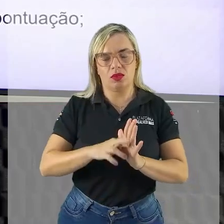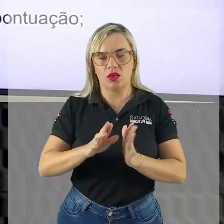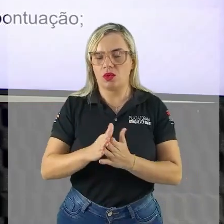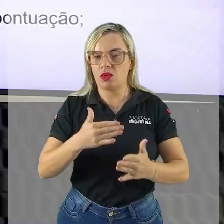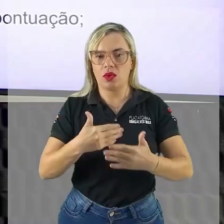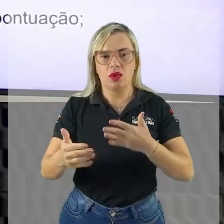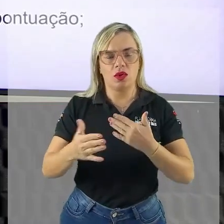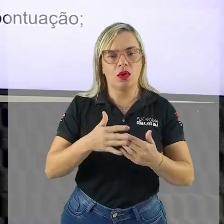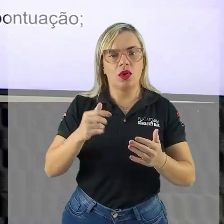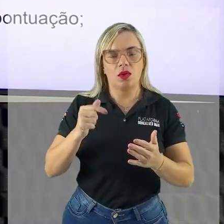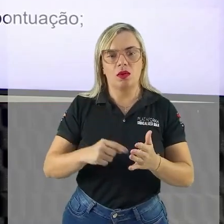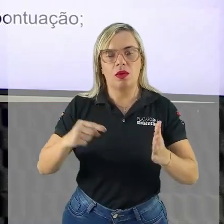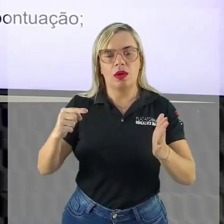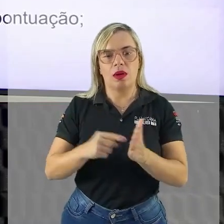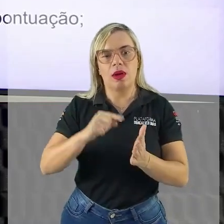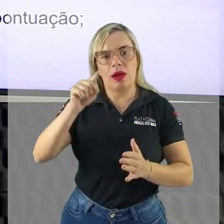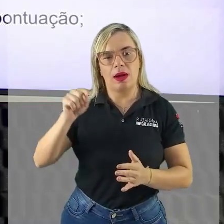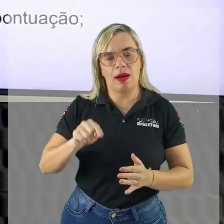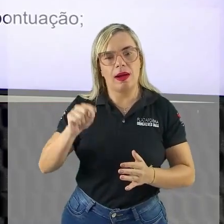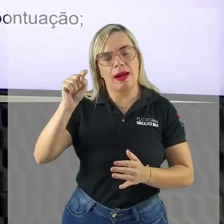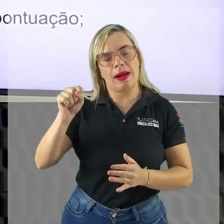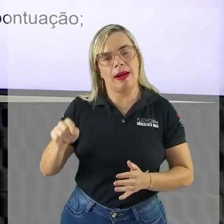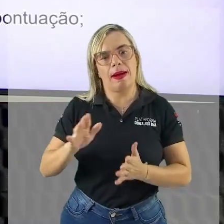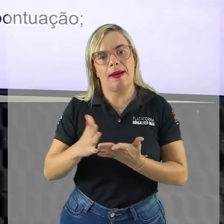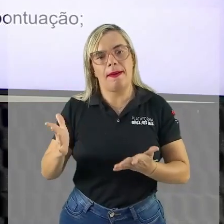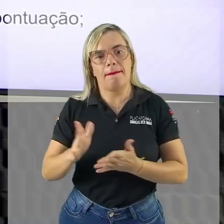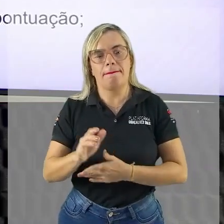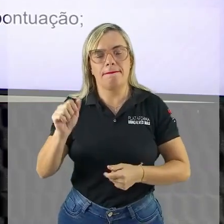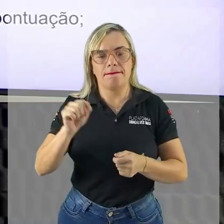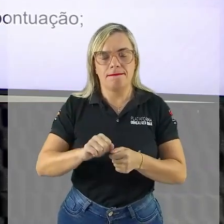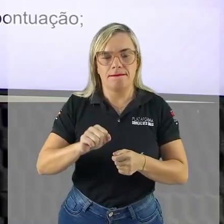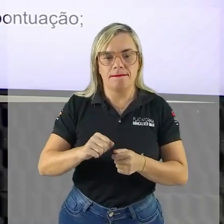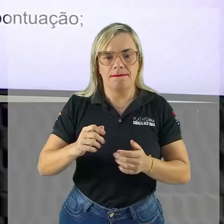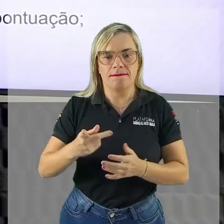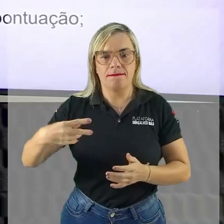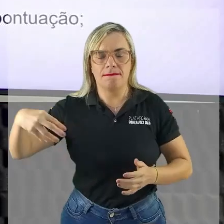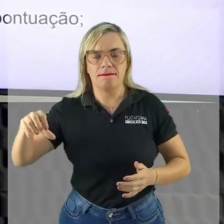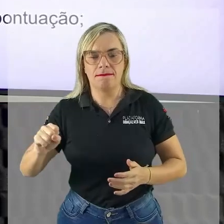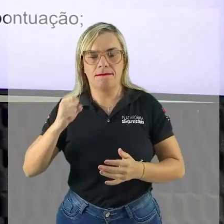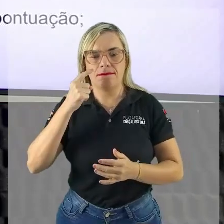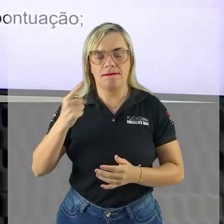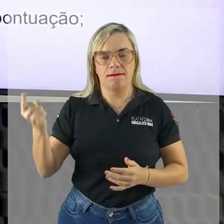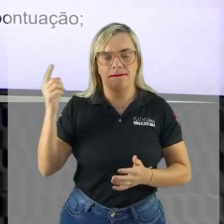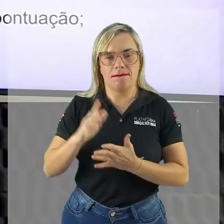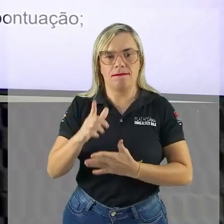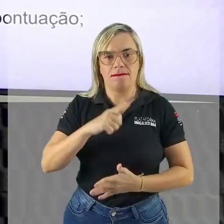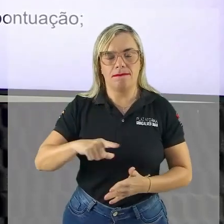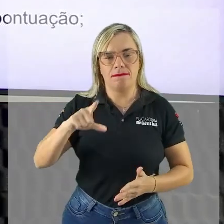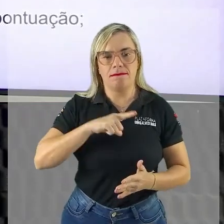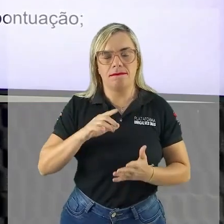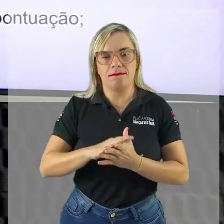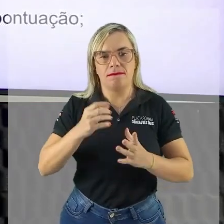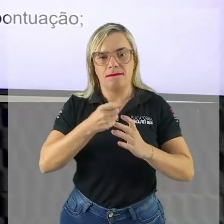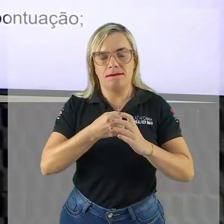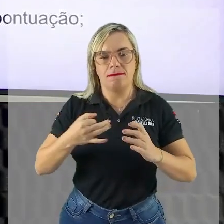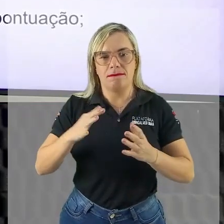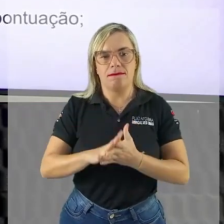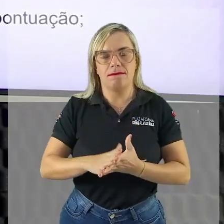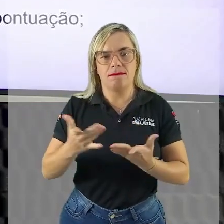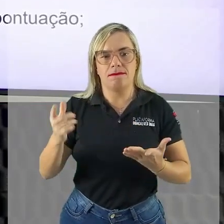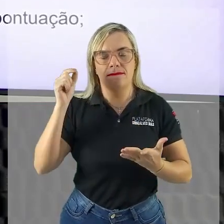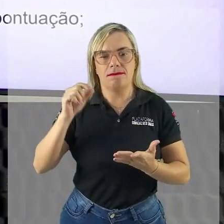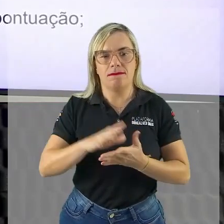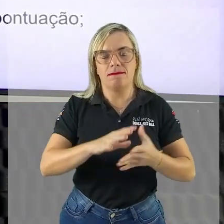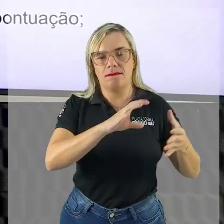pontuação. Detalhe, para quem vai fazer o PAS, tem lá no critério 2, coesão